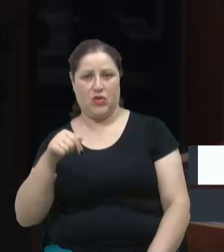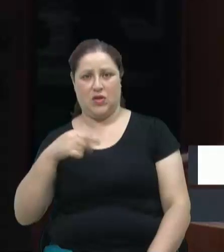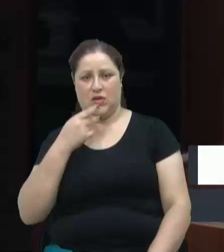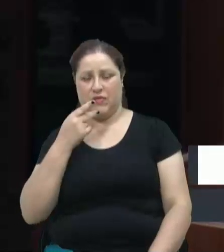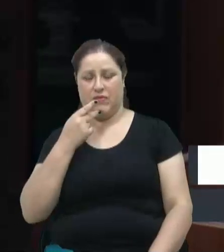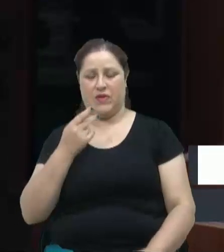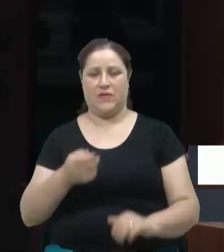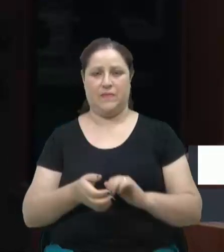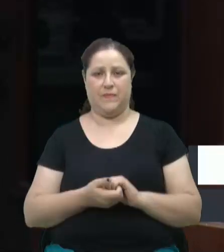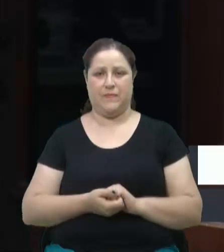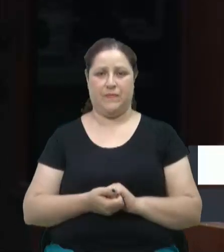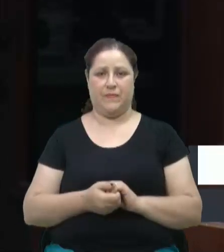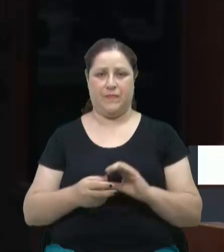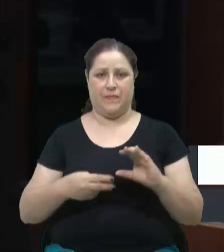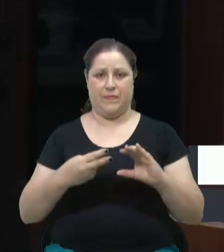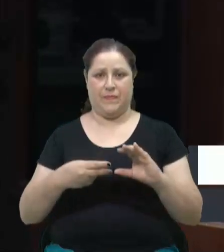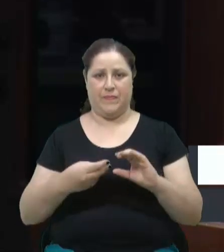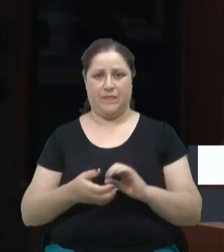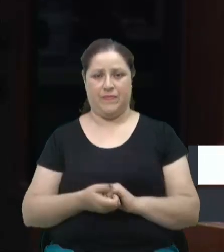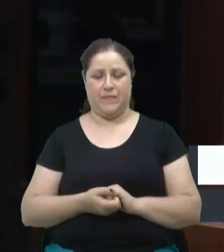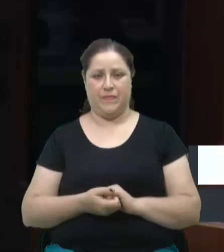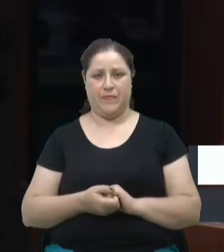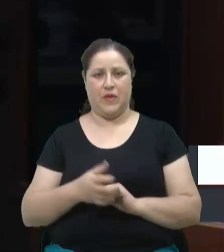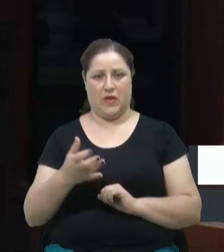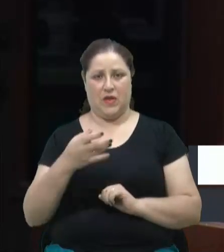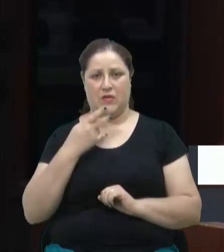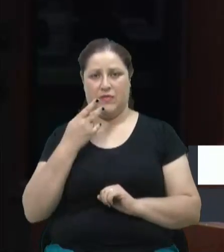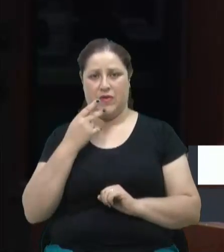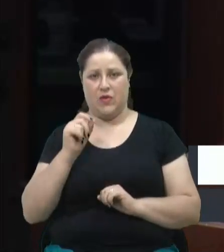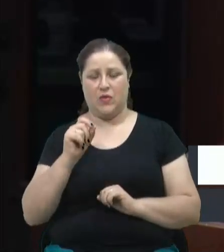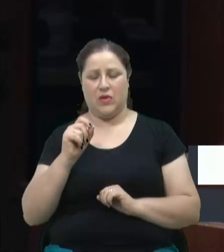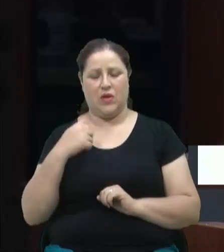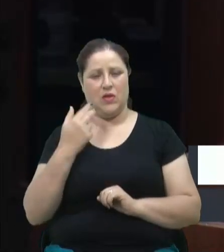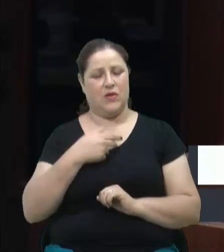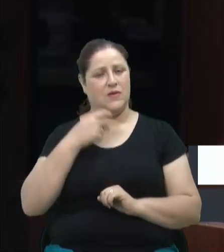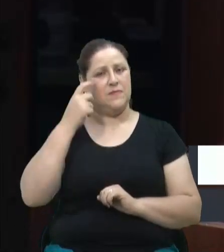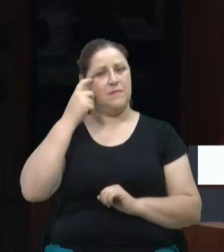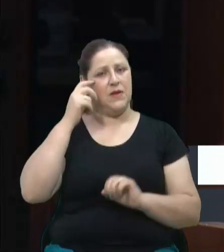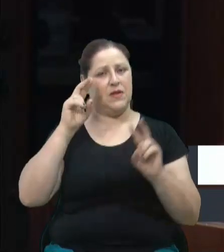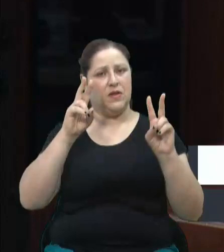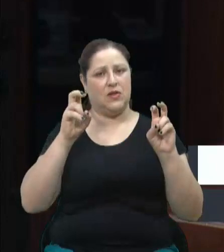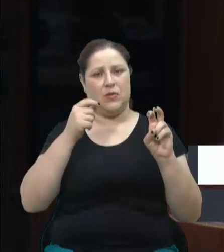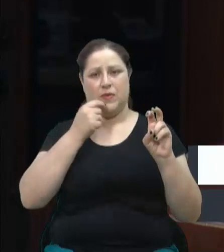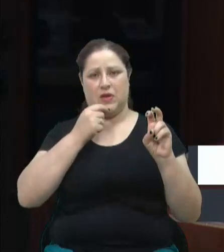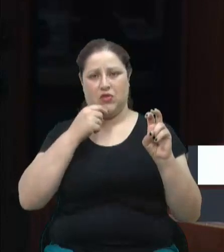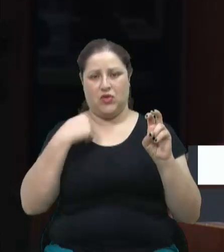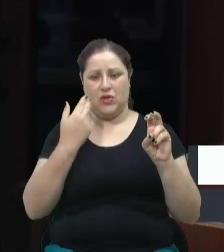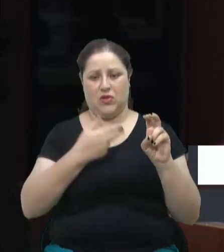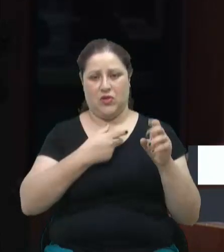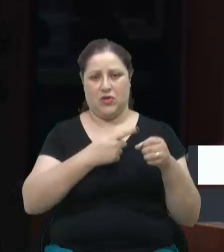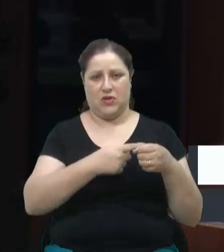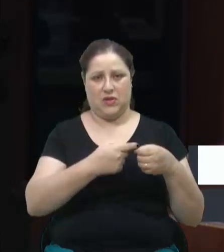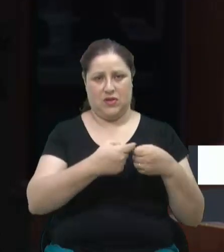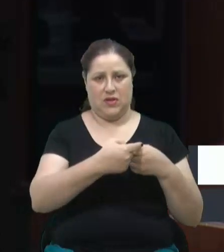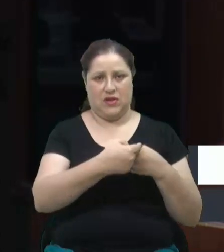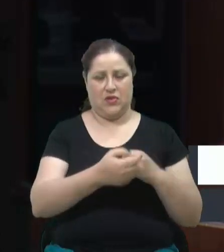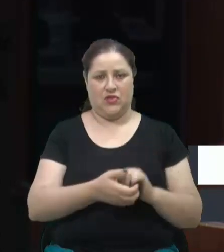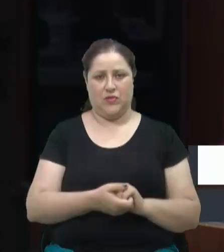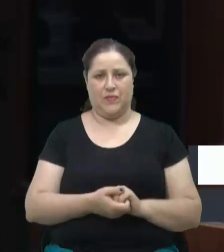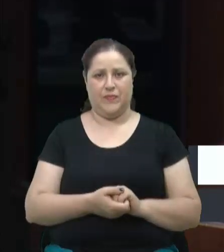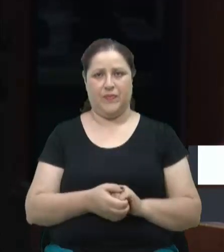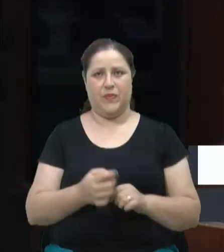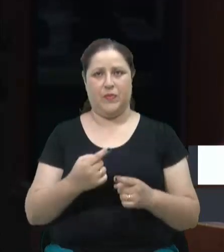Nesse sentido, eu quis trazer ao que nos reflete ao nosso município, porque nós temos